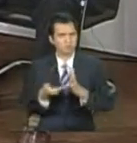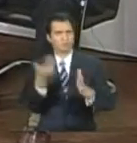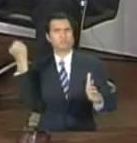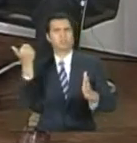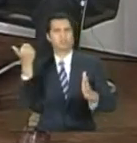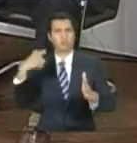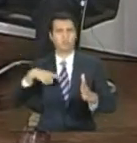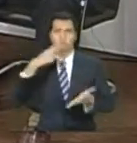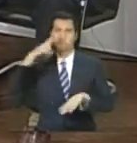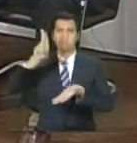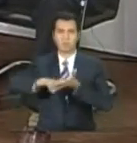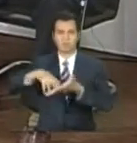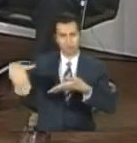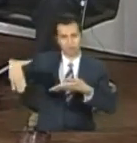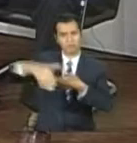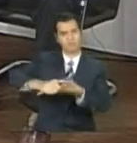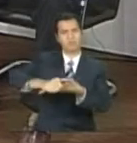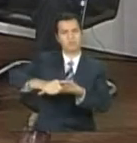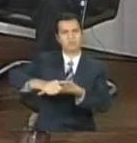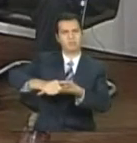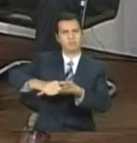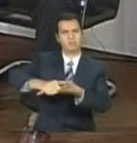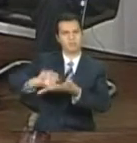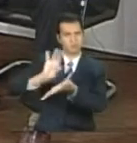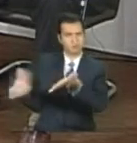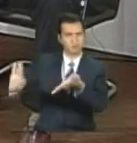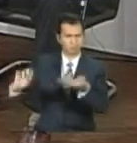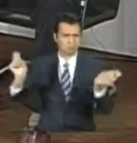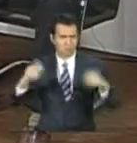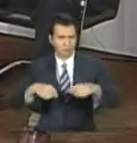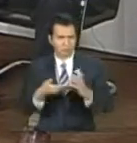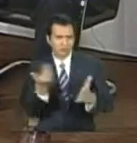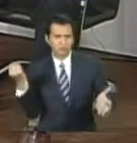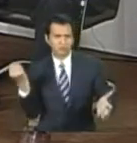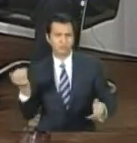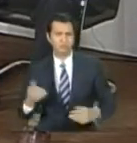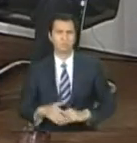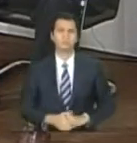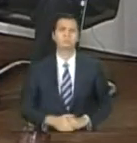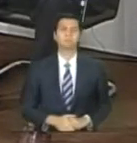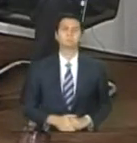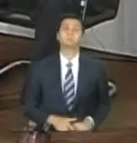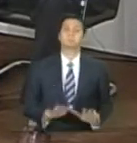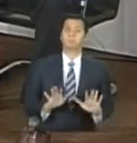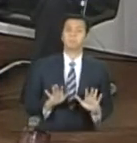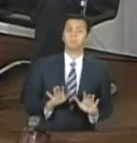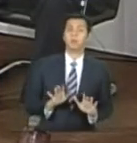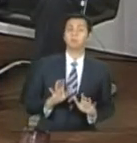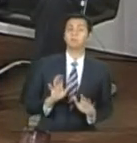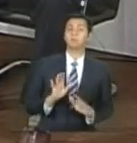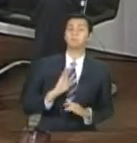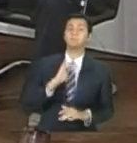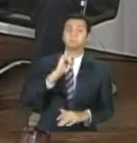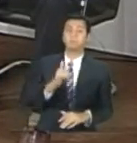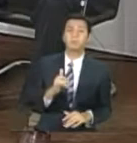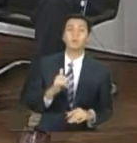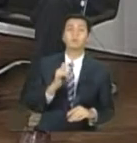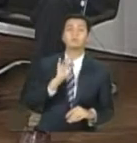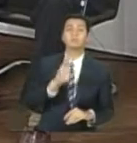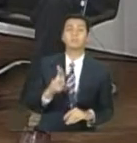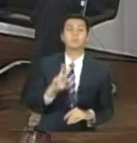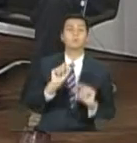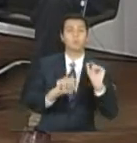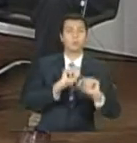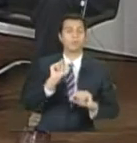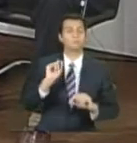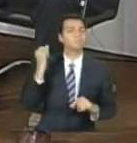cadastro? Bom, a orientação é que, de preferência, o gestor municipal faça uma visita a esta